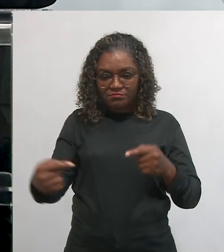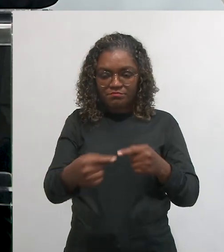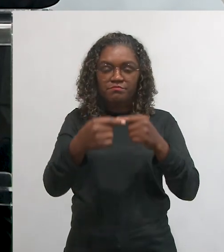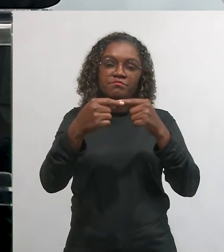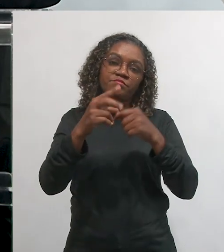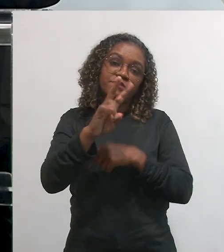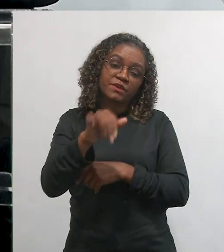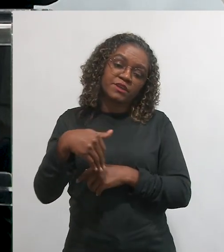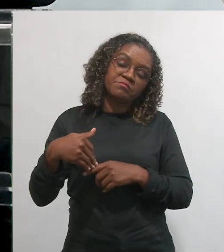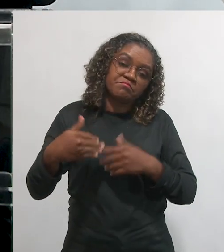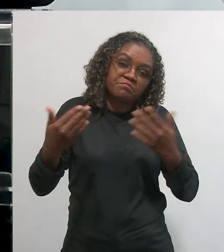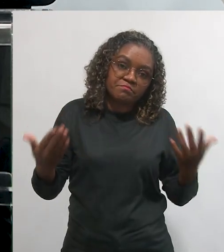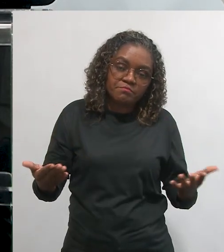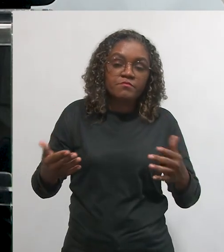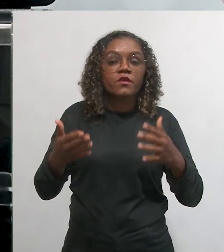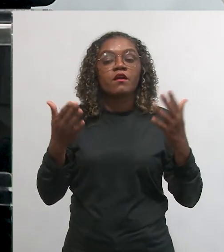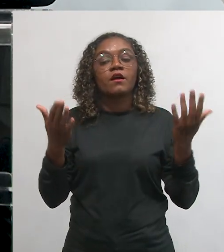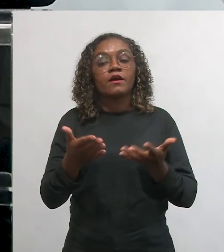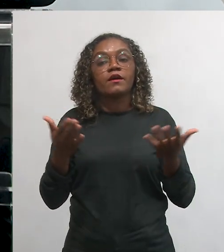pessoas. Bom,